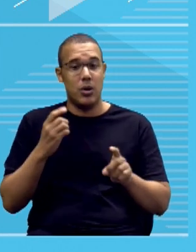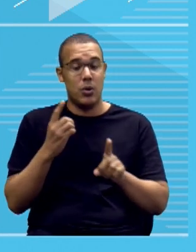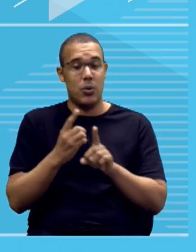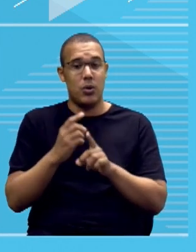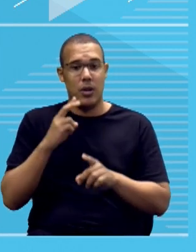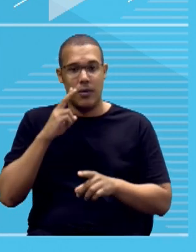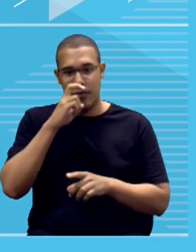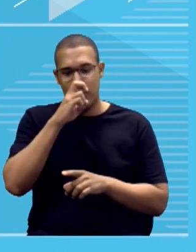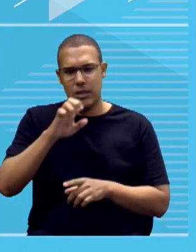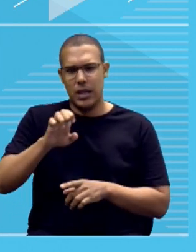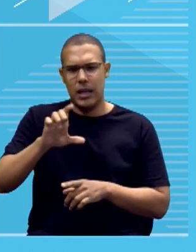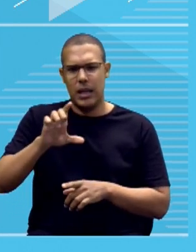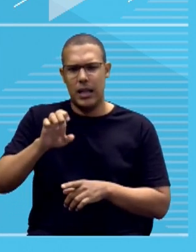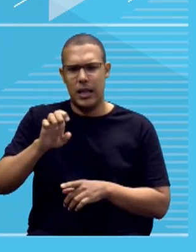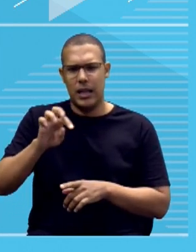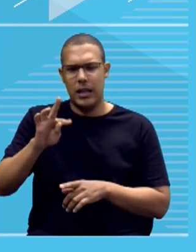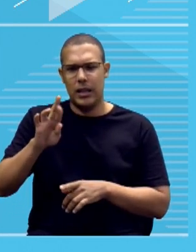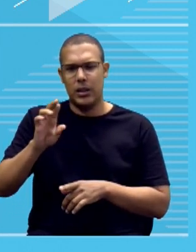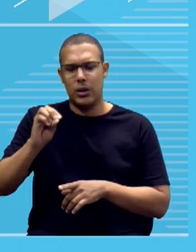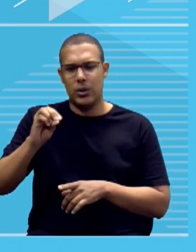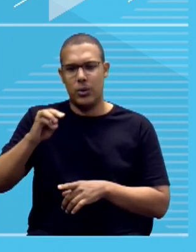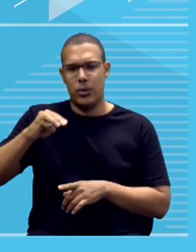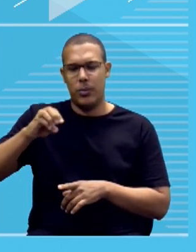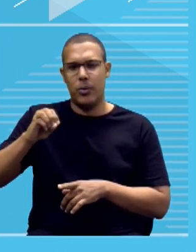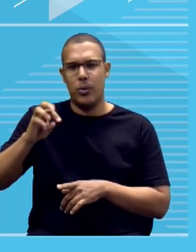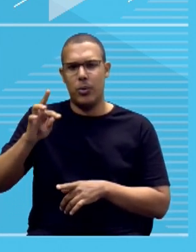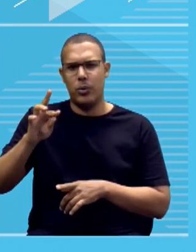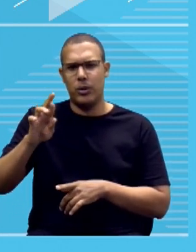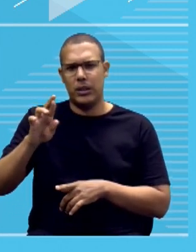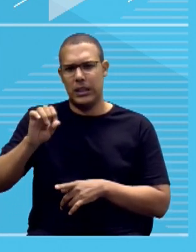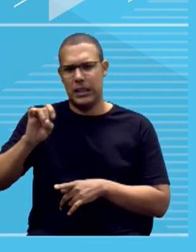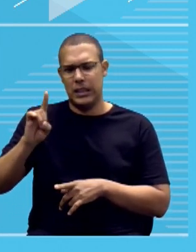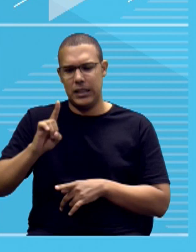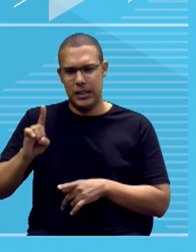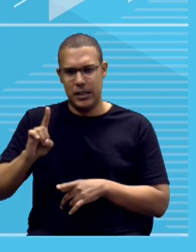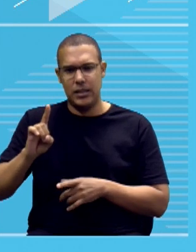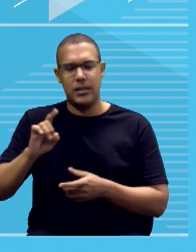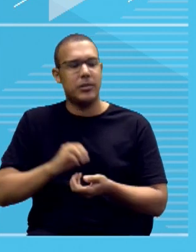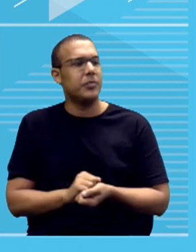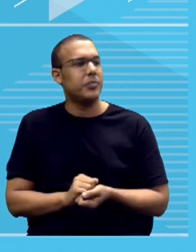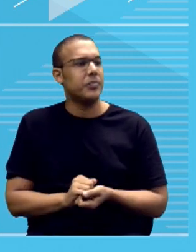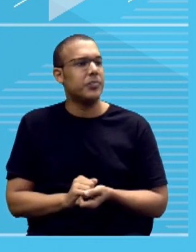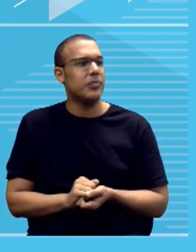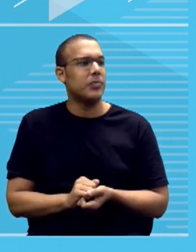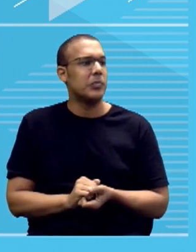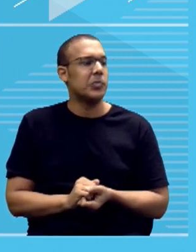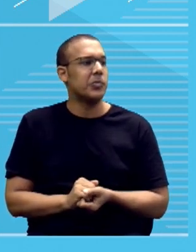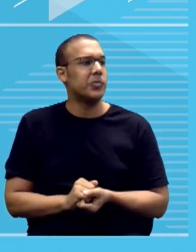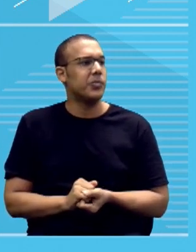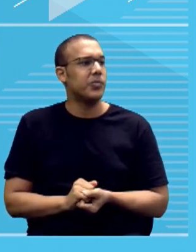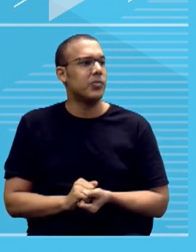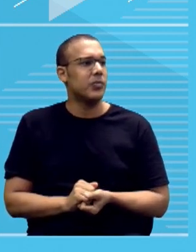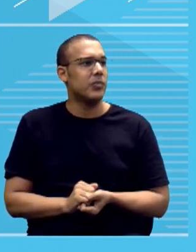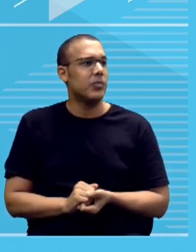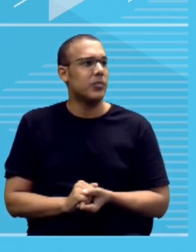eletromotriz, que é a força geral cedida para que aquele sistema possa funcionar.